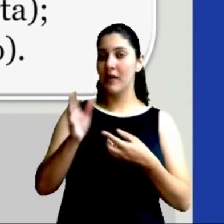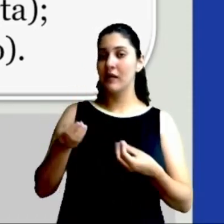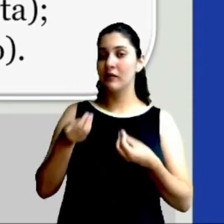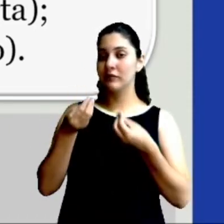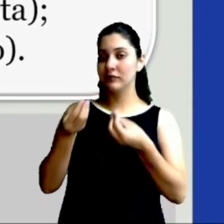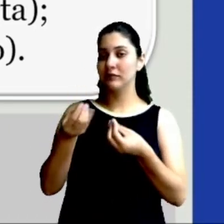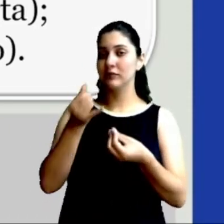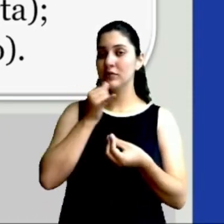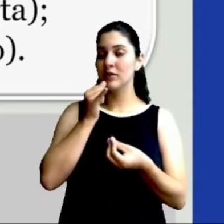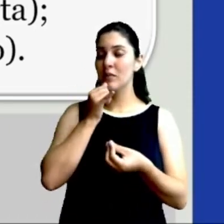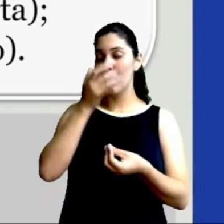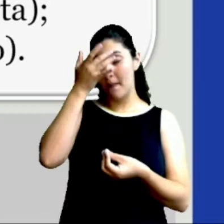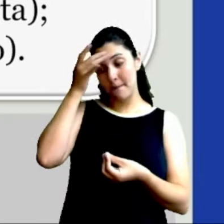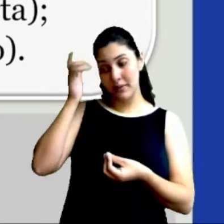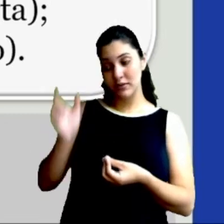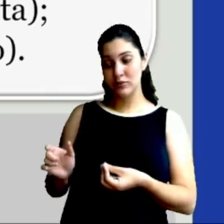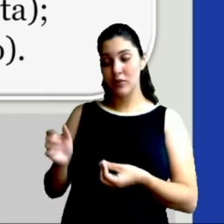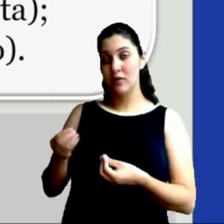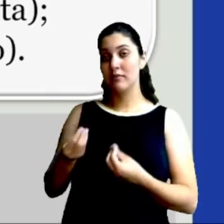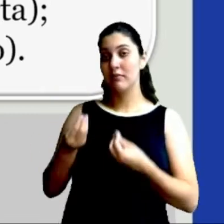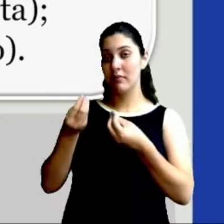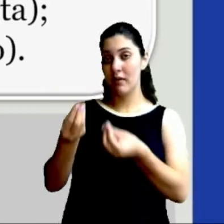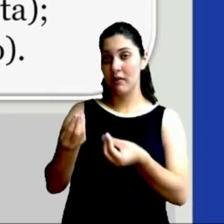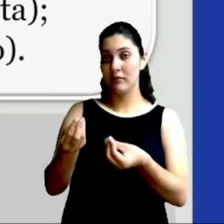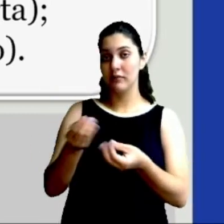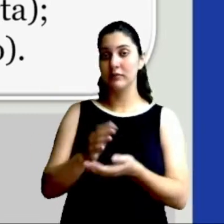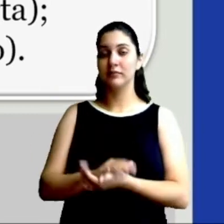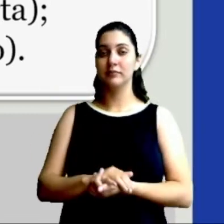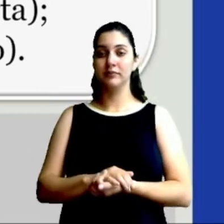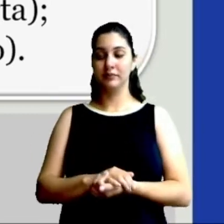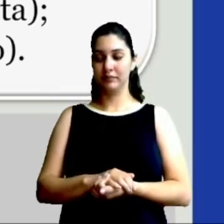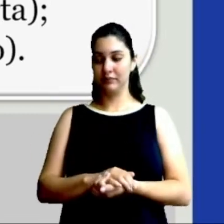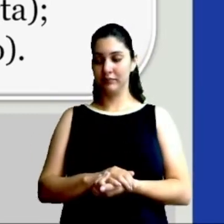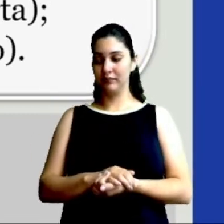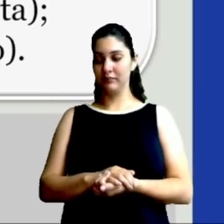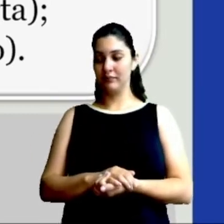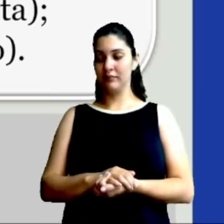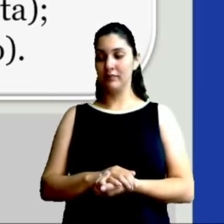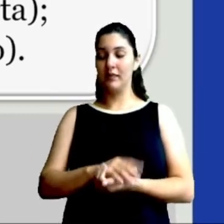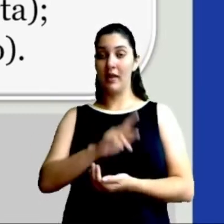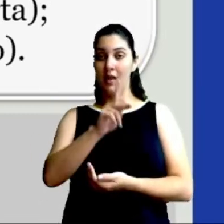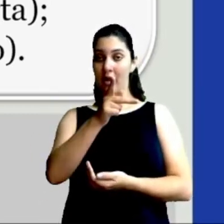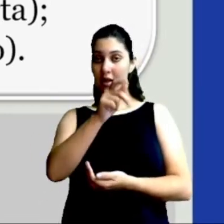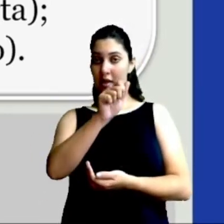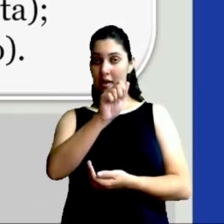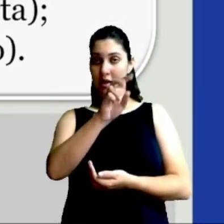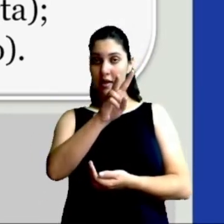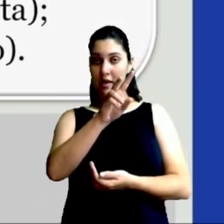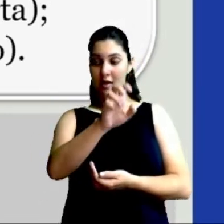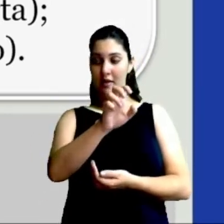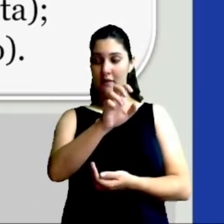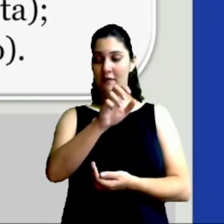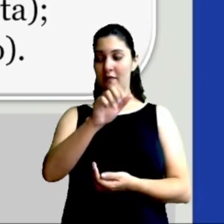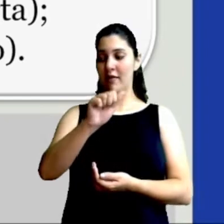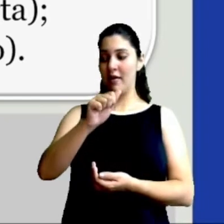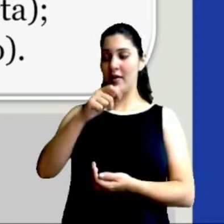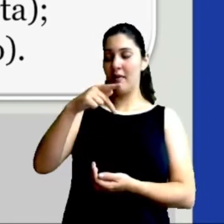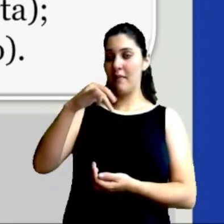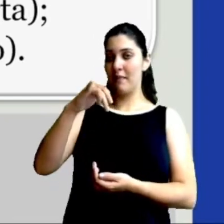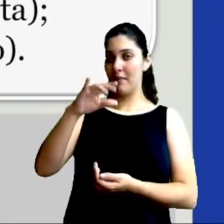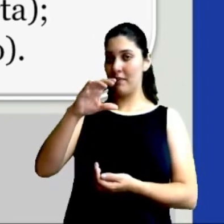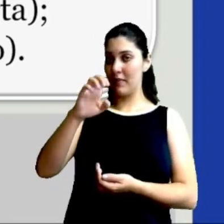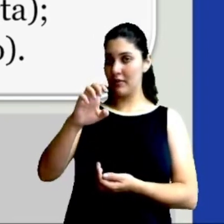alguém está oferecendo algo, como é que fica isso? Have a piece of cake. Então, alguém está oferecendo um pedaço de